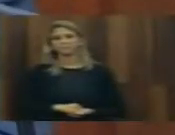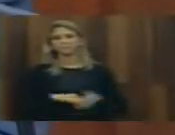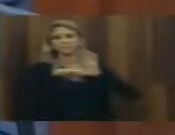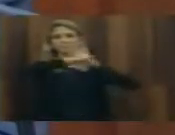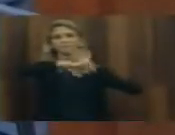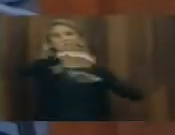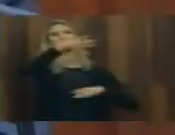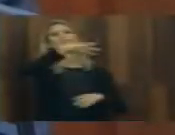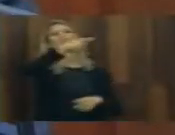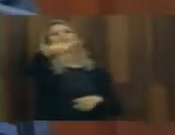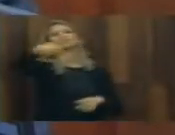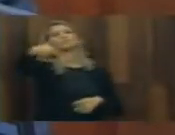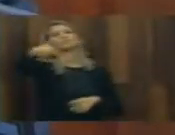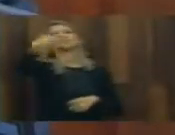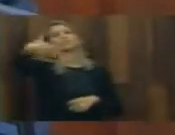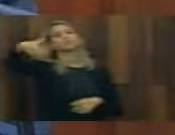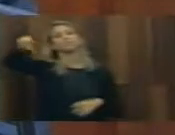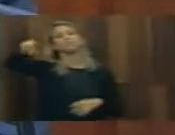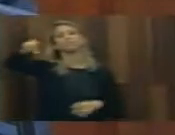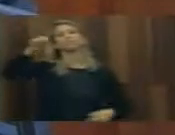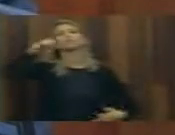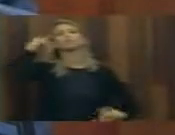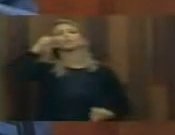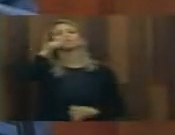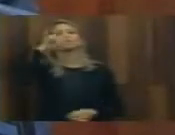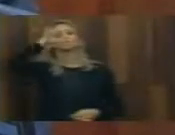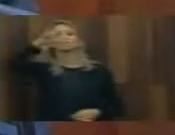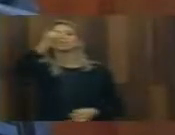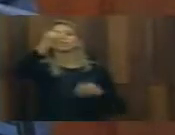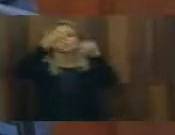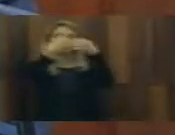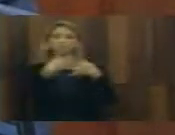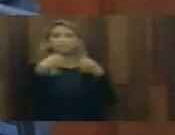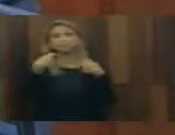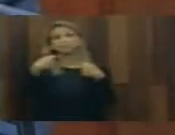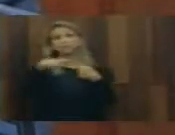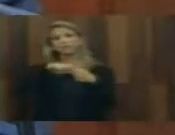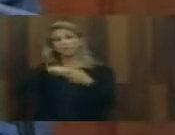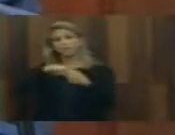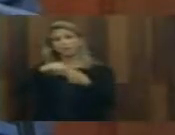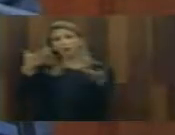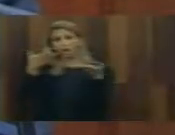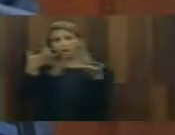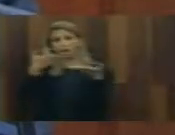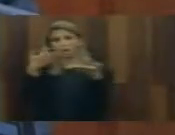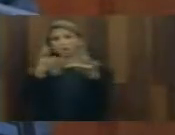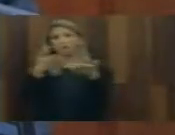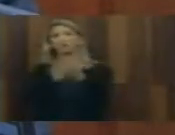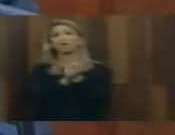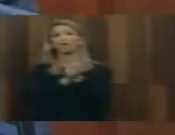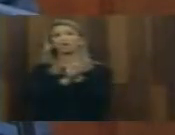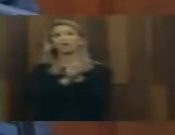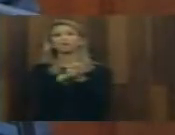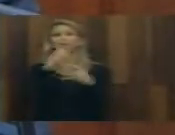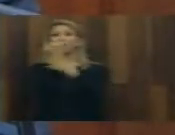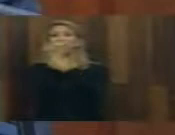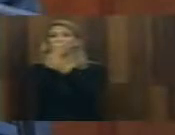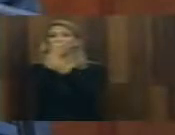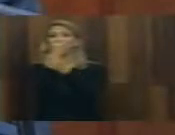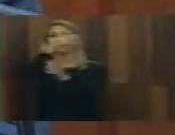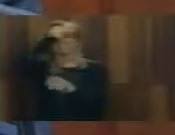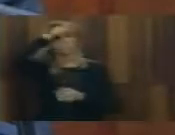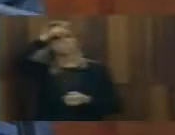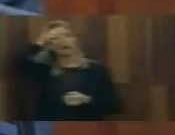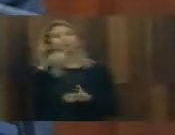Indicação 421/19, promovente Letícia Jota. Solicito ao senhor prefeito que determine a presença de um guarda municipal no Hospital